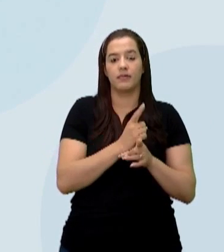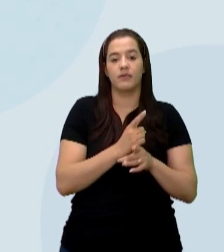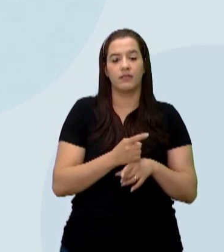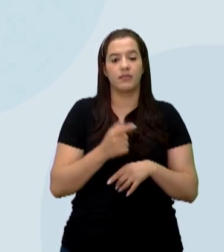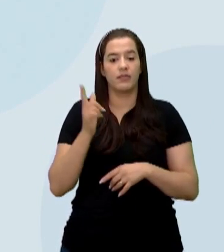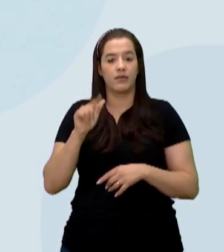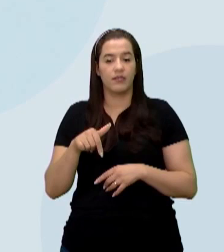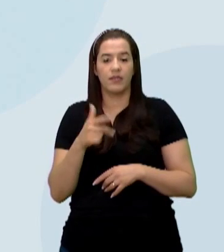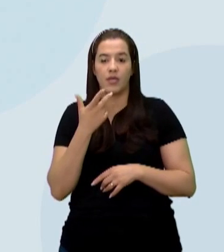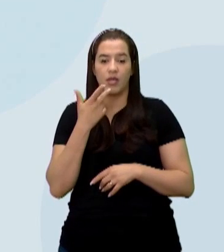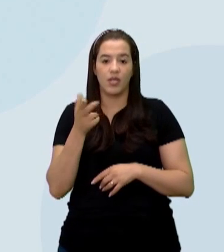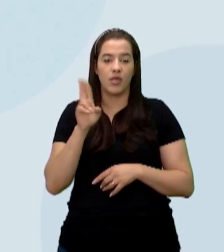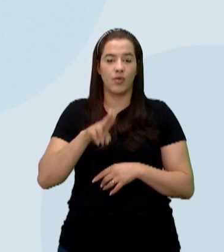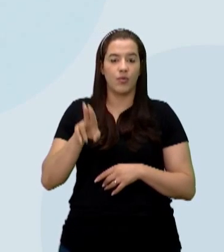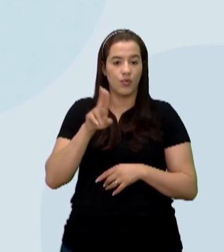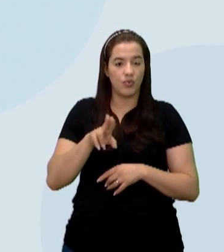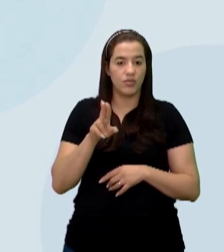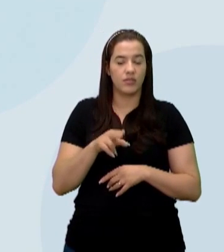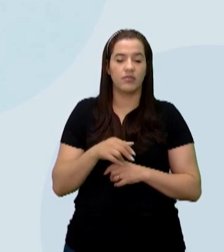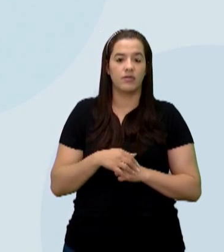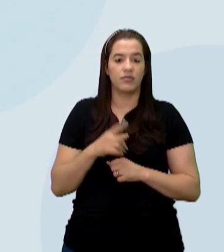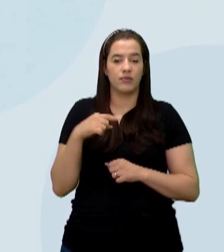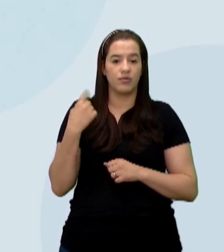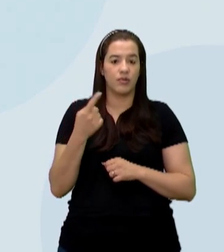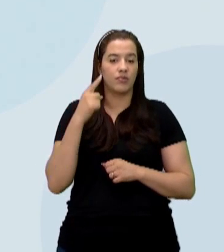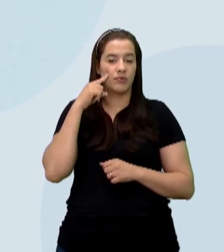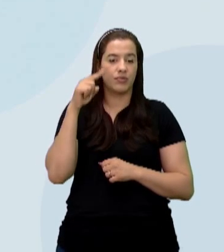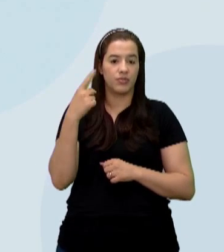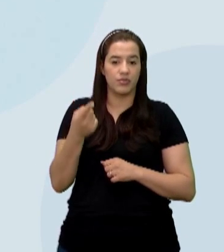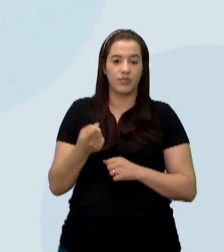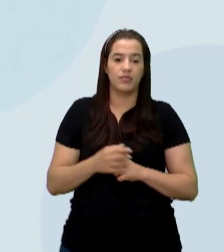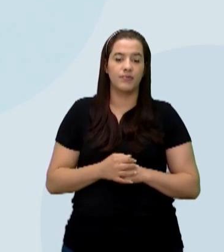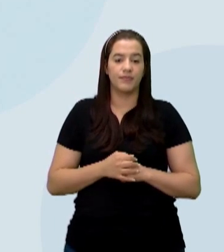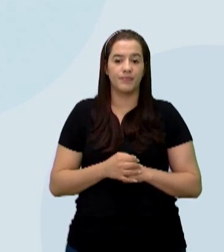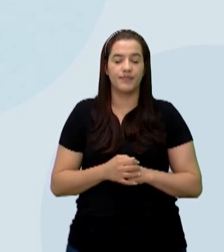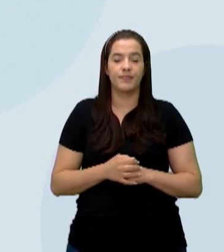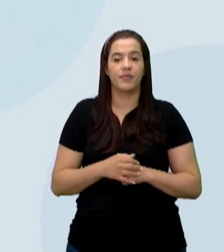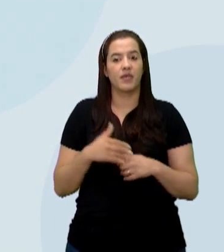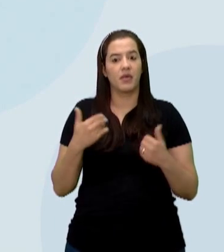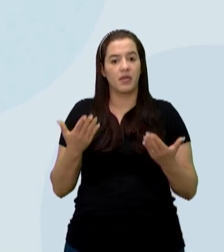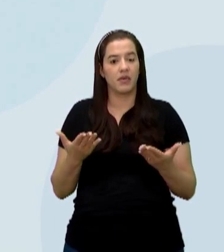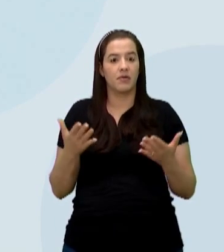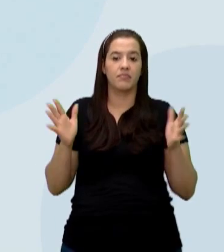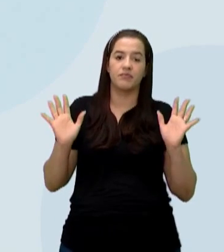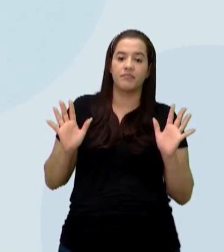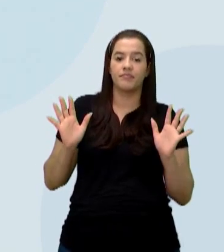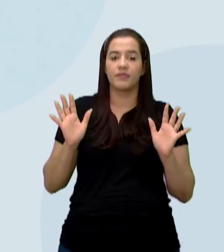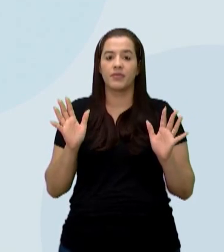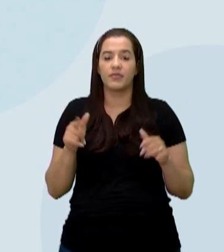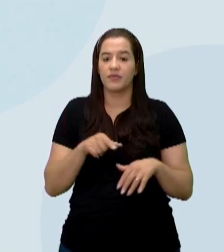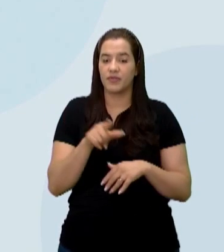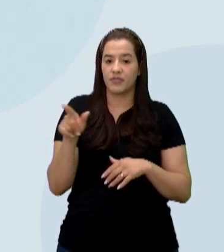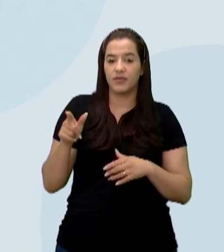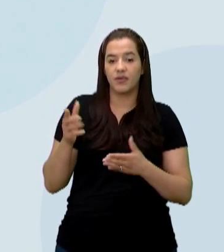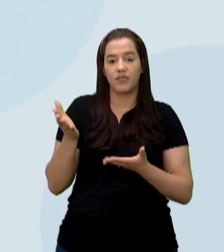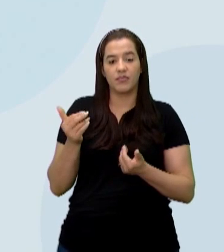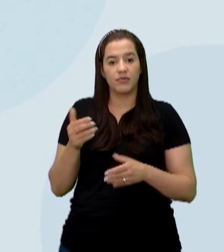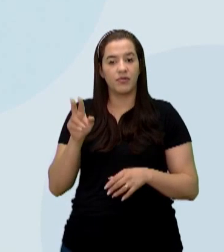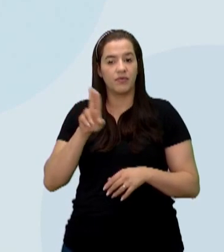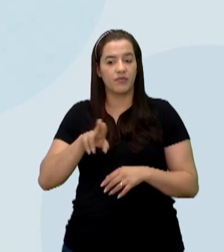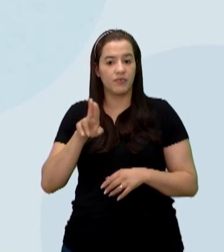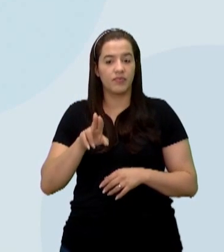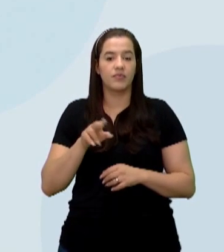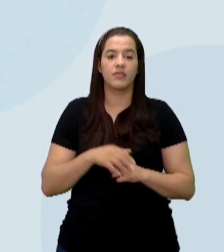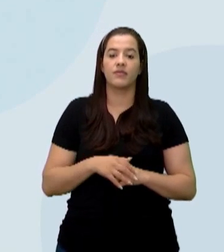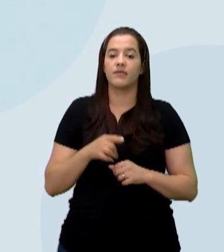América. Será que a gente ainda utiliza essa expressão no nosso dia a dia? Mas agora me pegou, viu? Será que os mais novos, será que eles utilizam? Então,